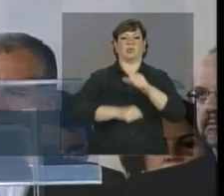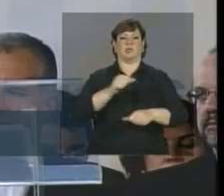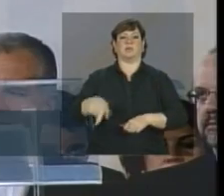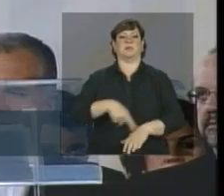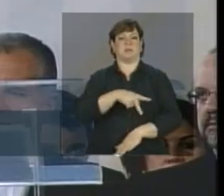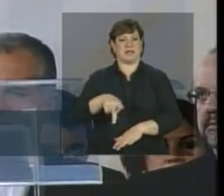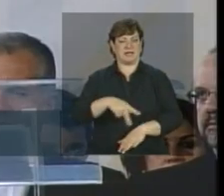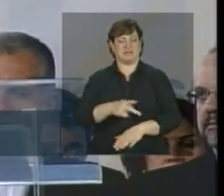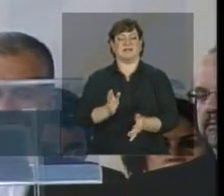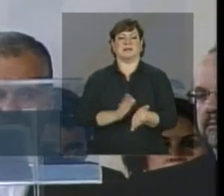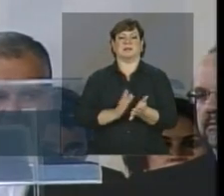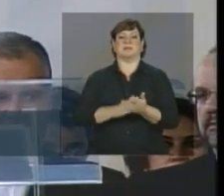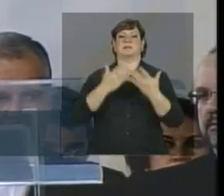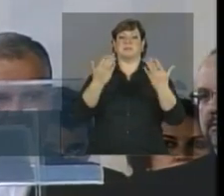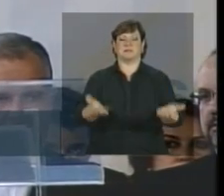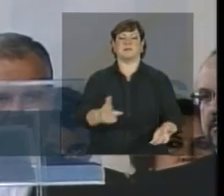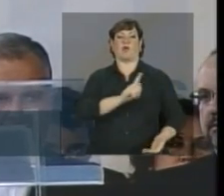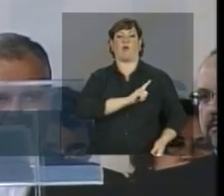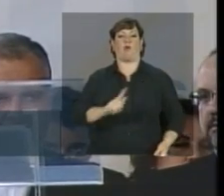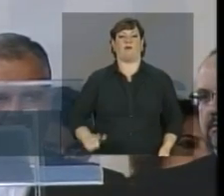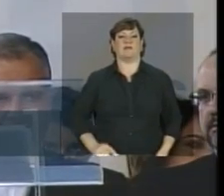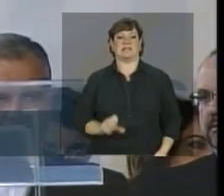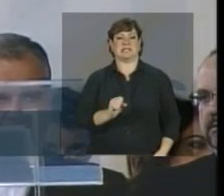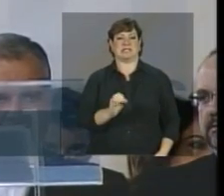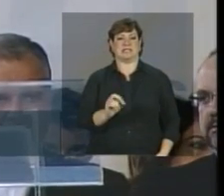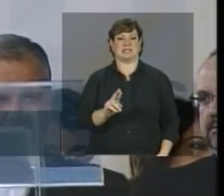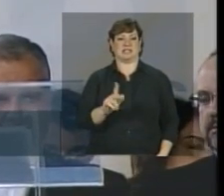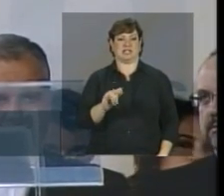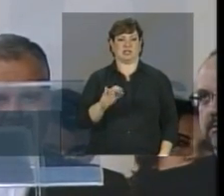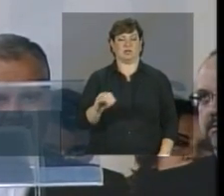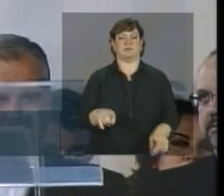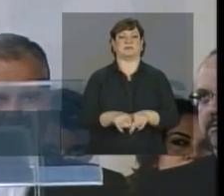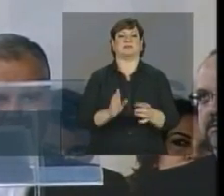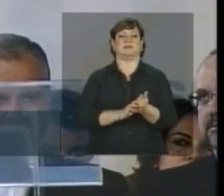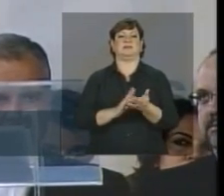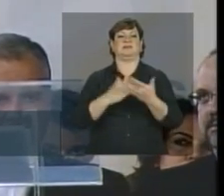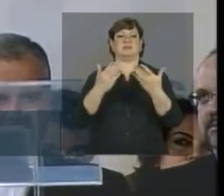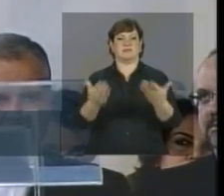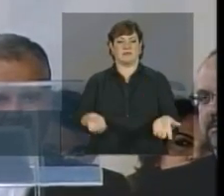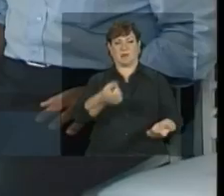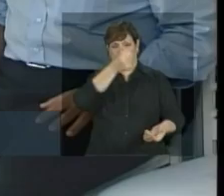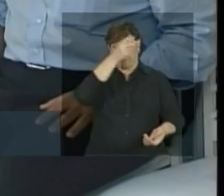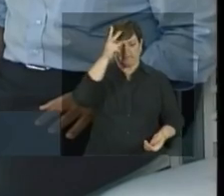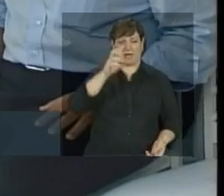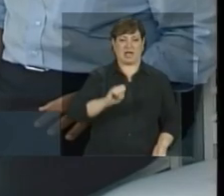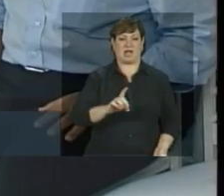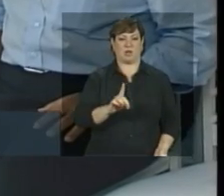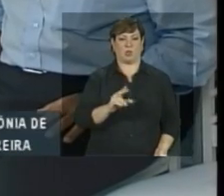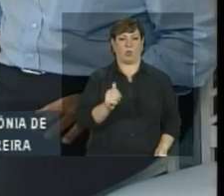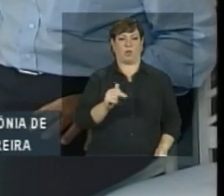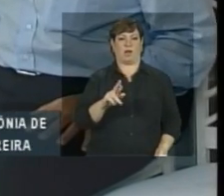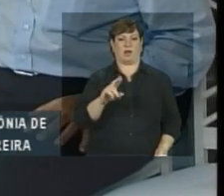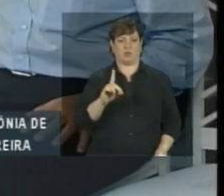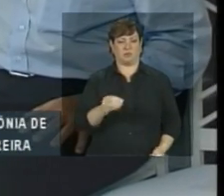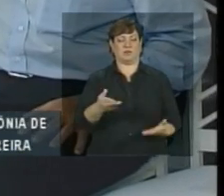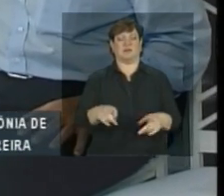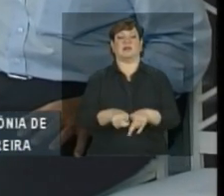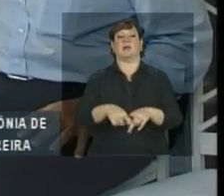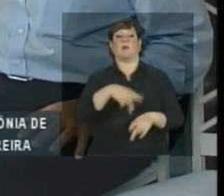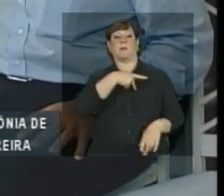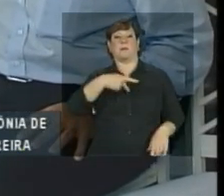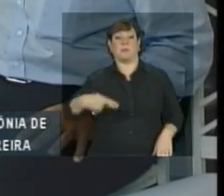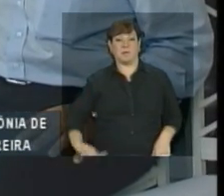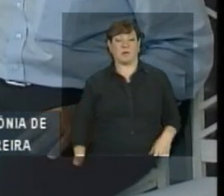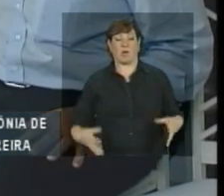país. Parabenizar o governador Sérgio Cabral, parabenizar o nosso prefeito Eduardo Paes, o presidente do